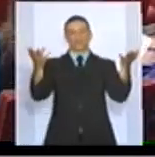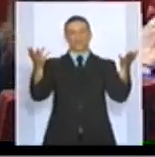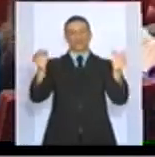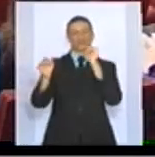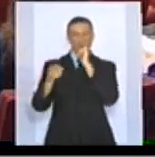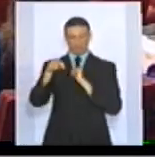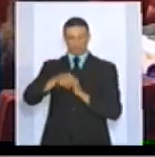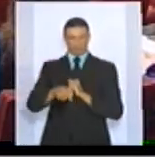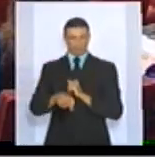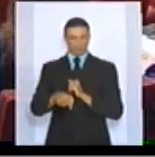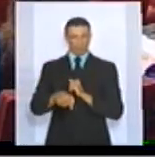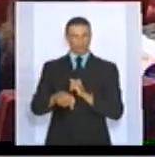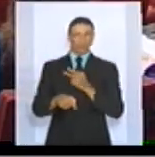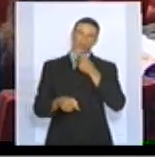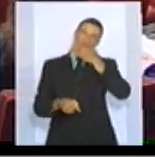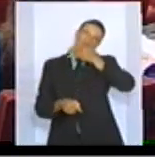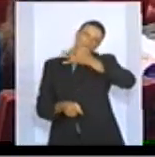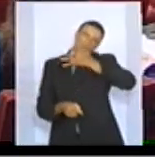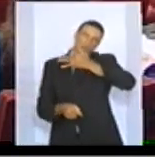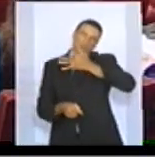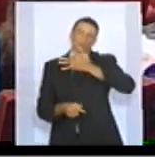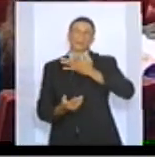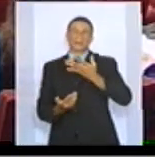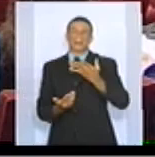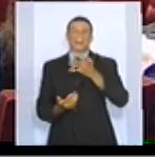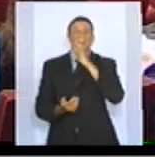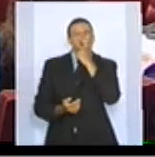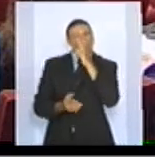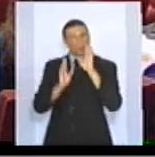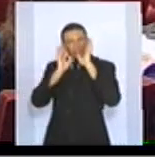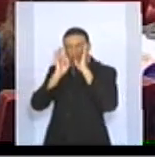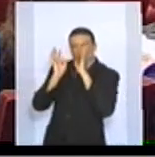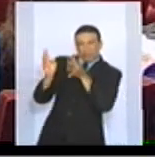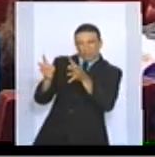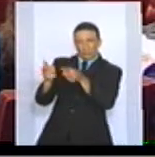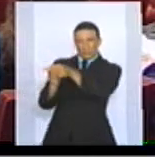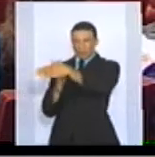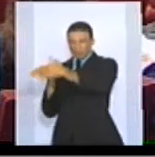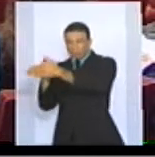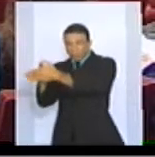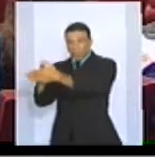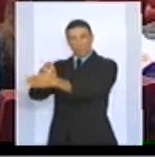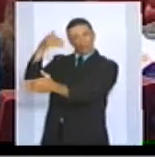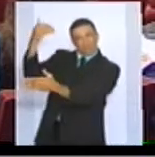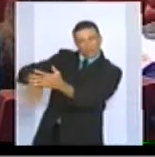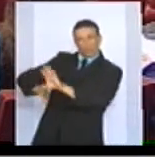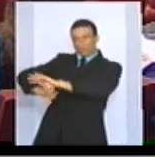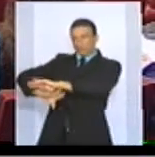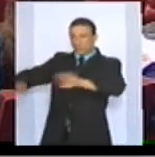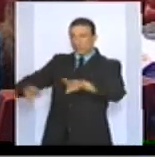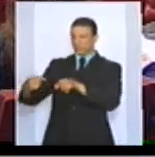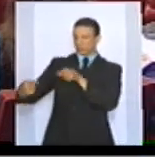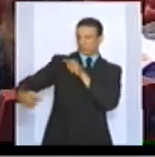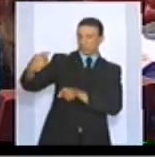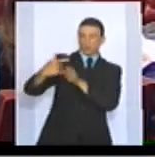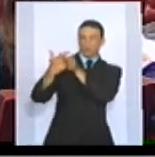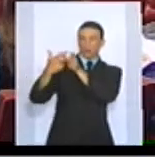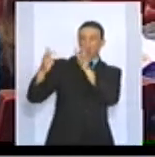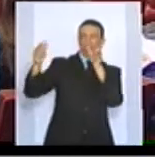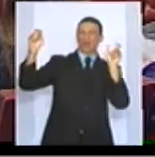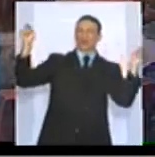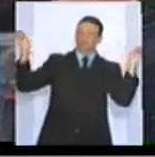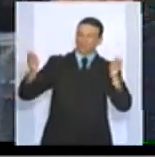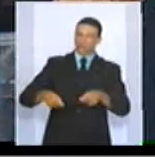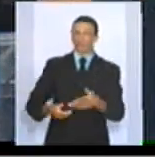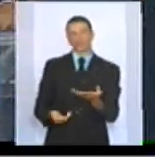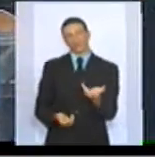Aqui, eu diria que é preciso estar atento todo o tempo para remover essas barreiras para permitir que a competição se estabeleça.